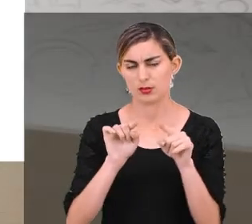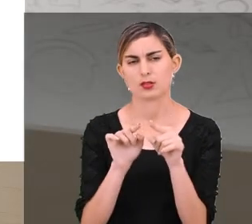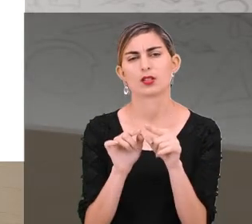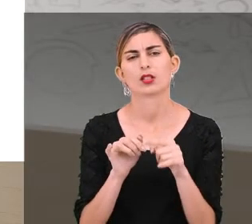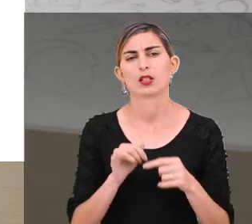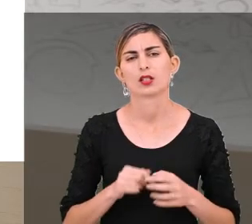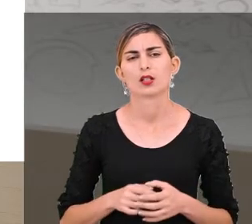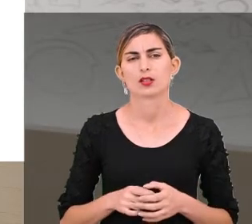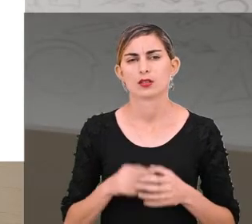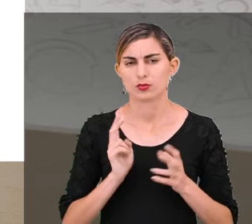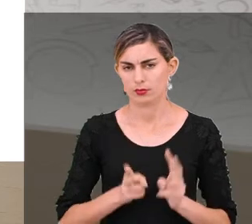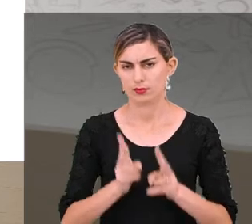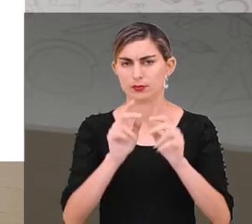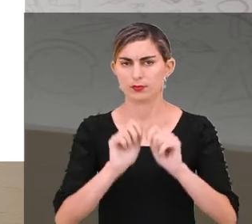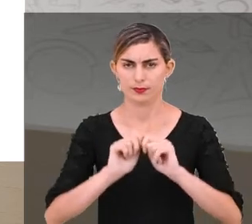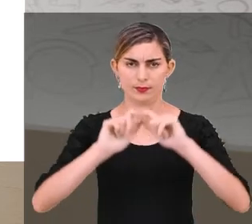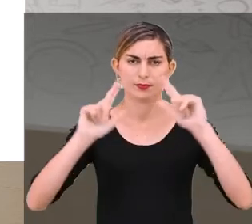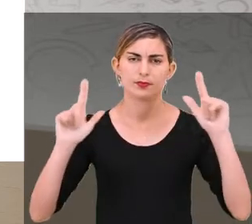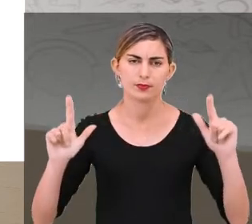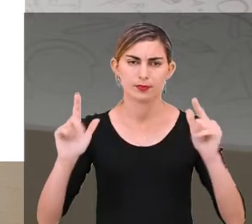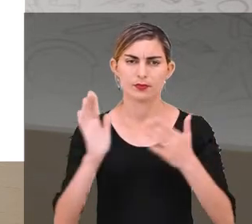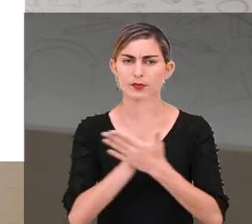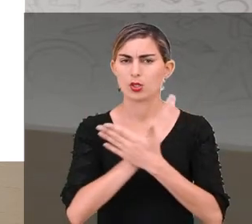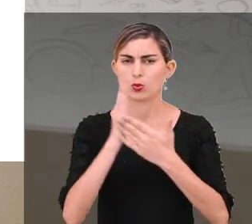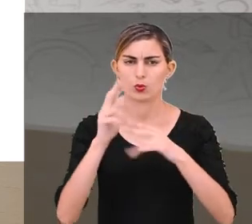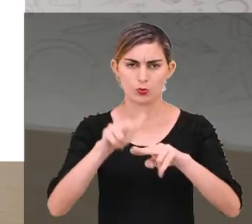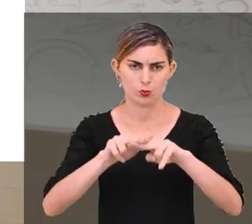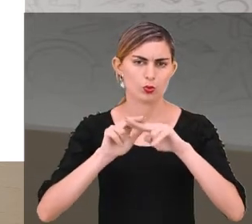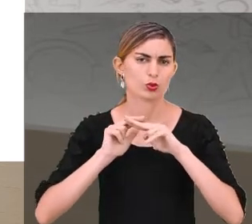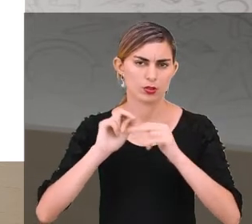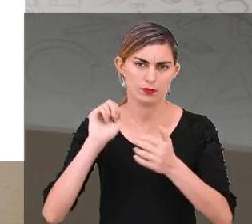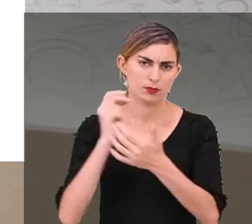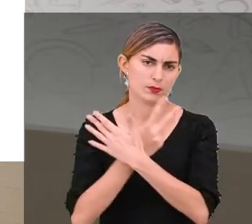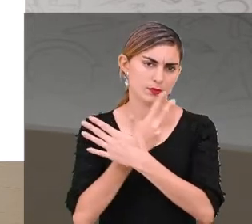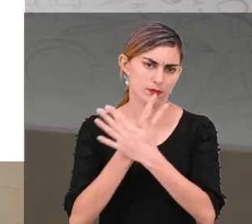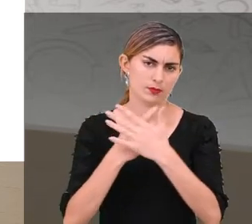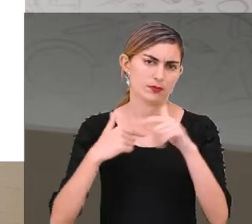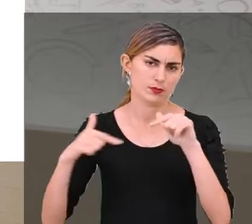Aqui estão, ainda em sua tela, mais algumas causas de